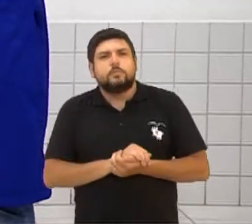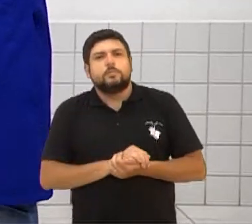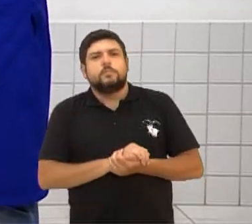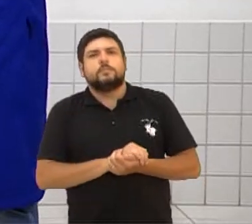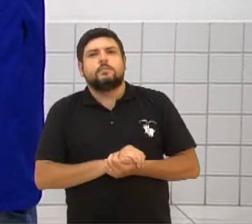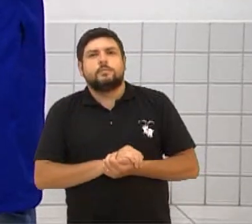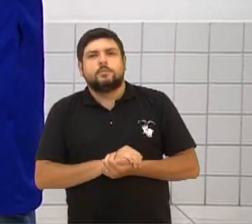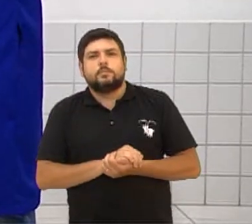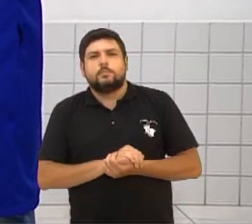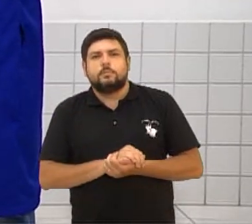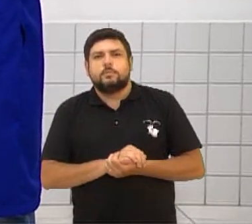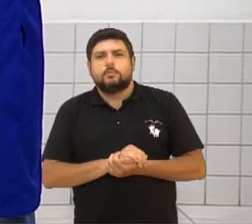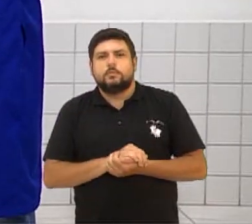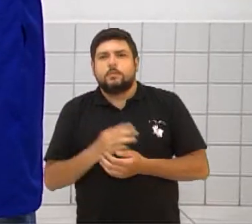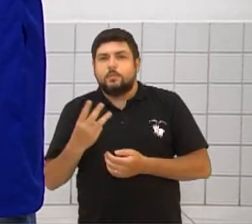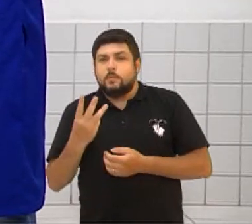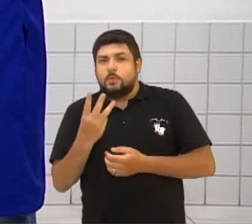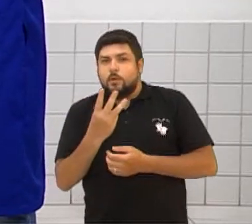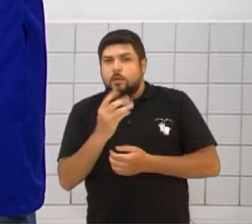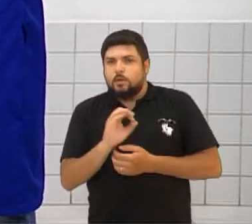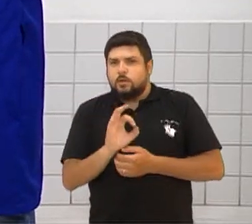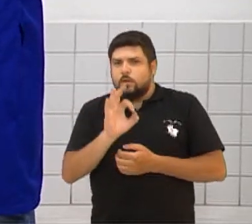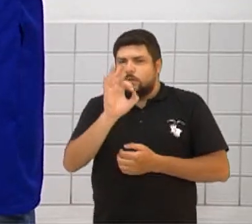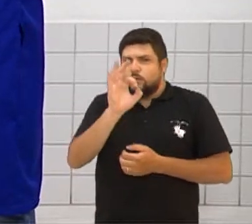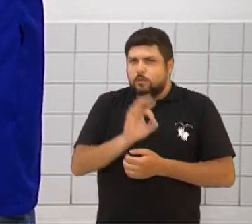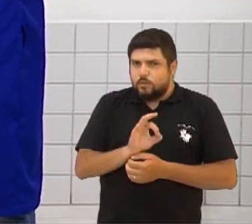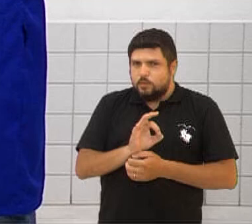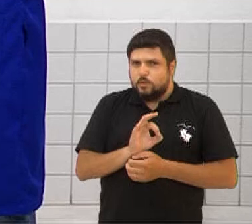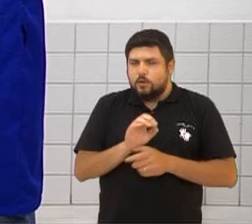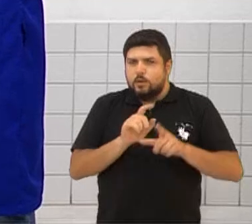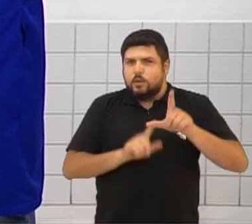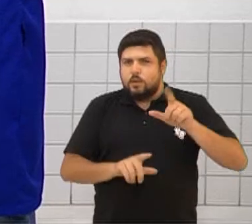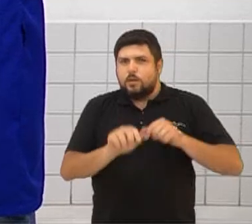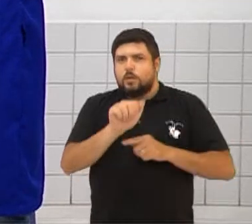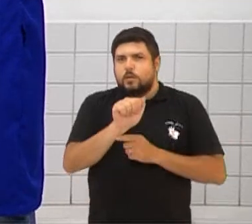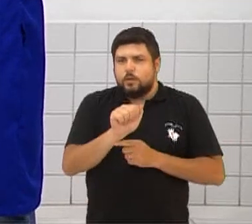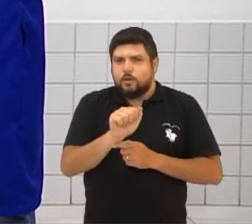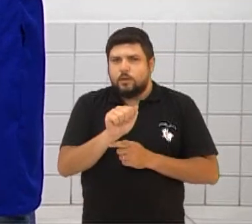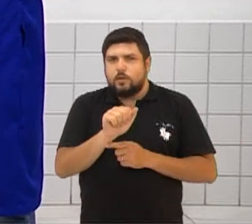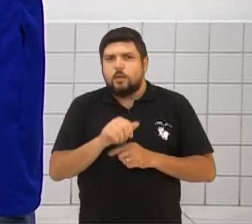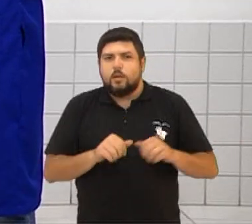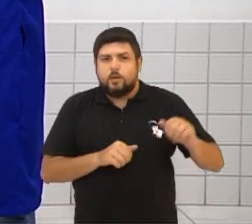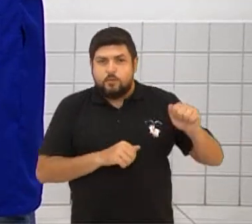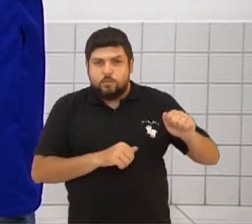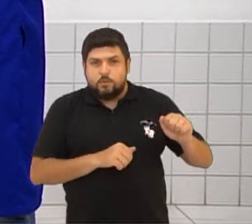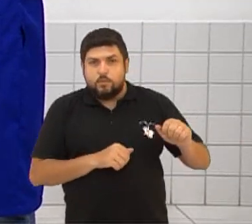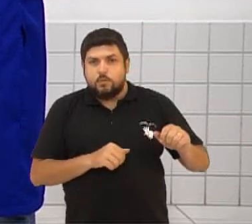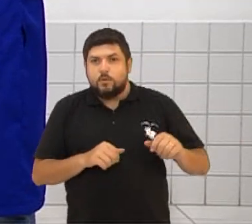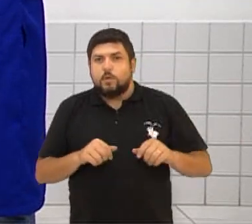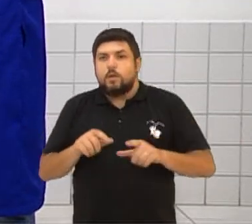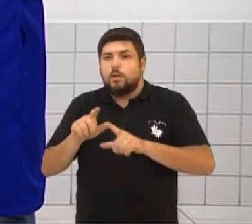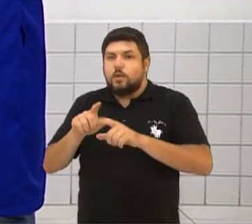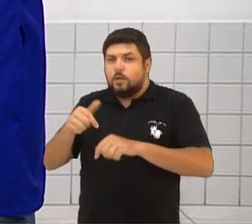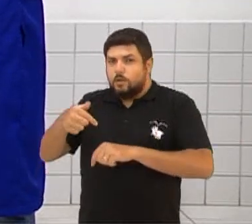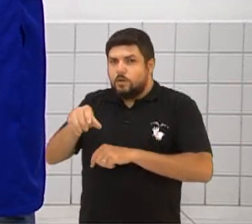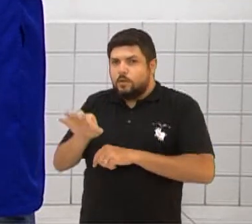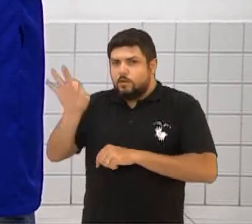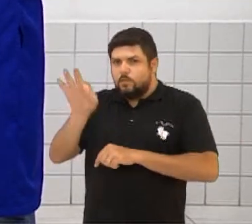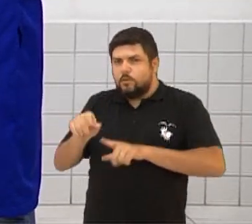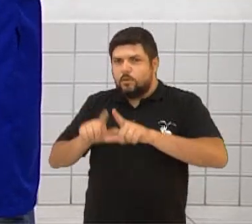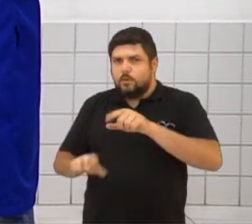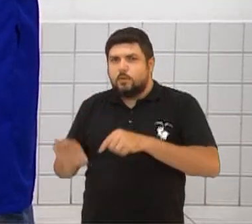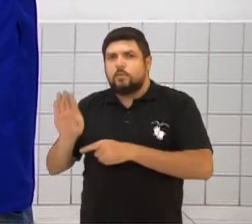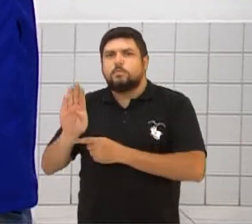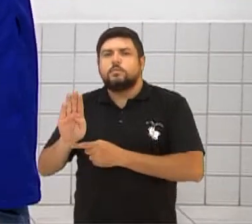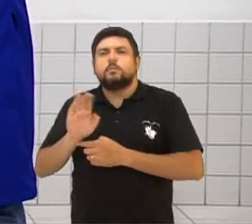aqui. 30% marcaram a letra A, Adorno, e 70% marcaram a letra B, Benjamin. Vamos